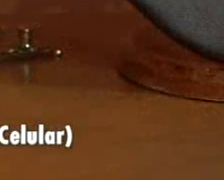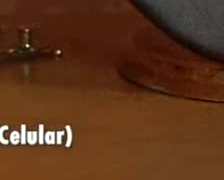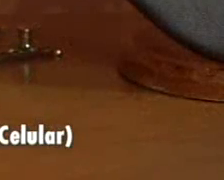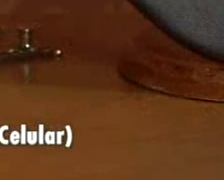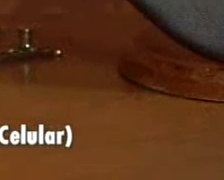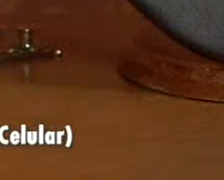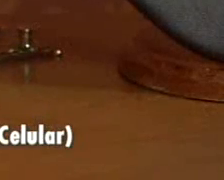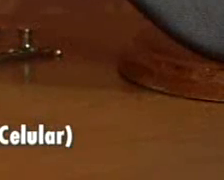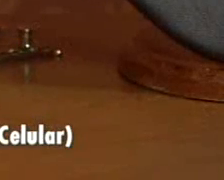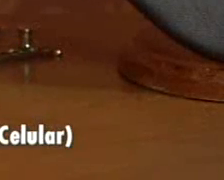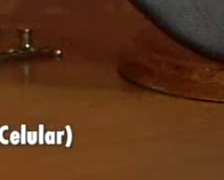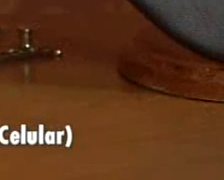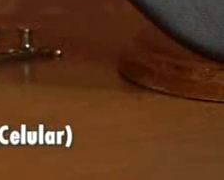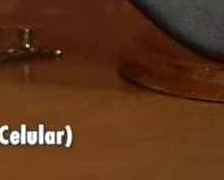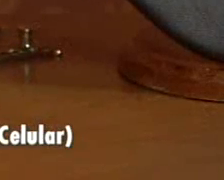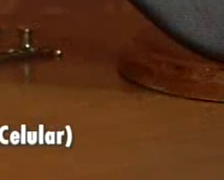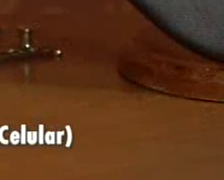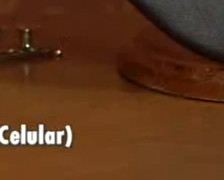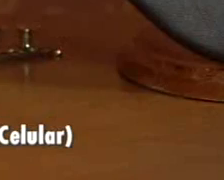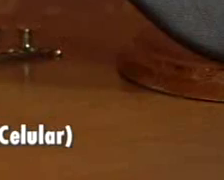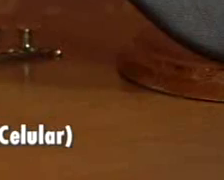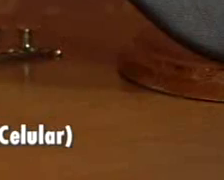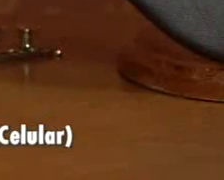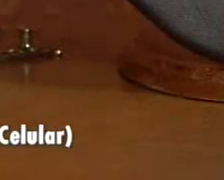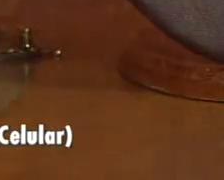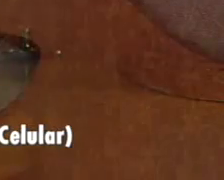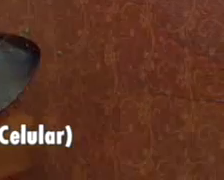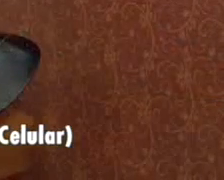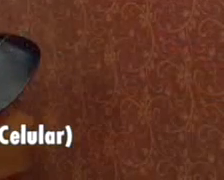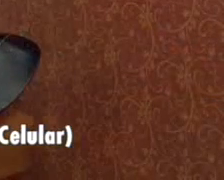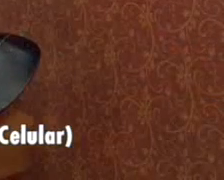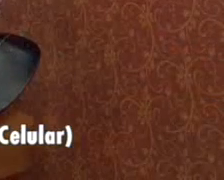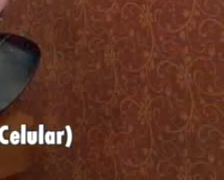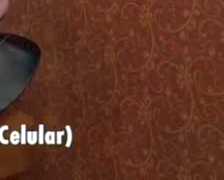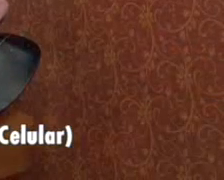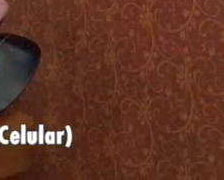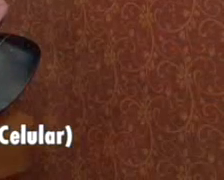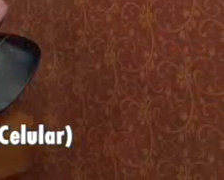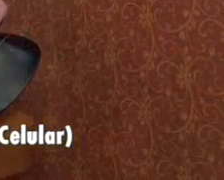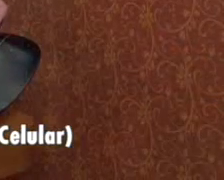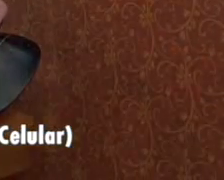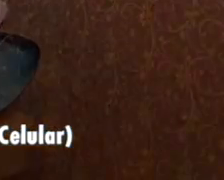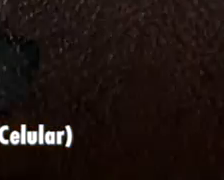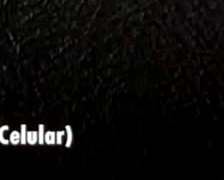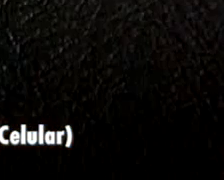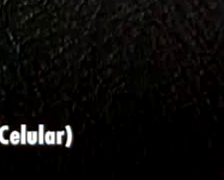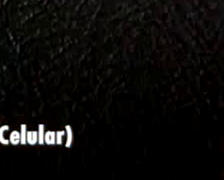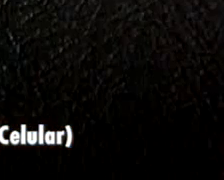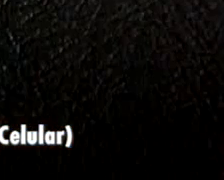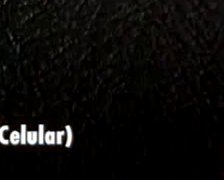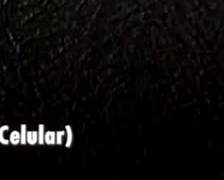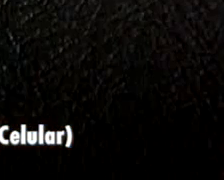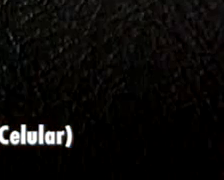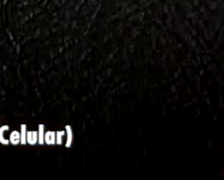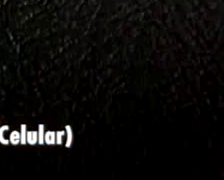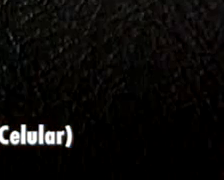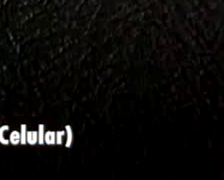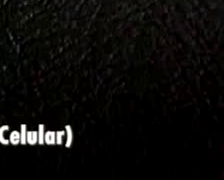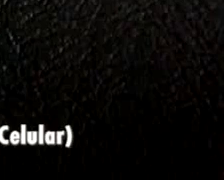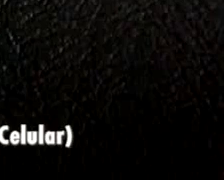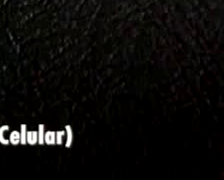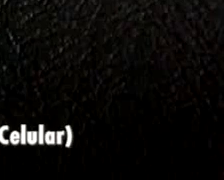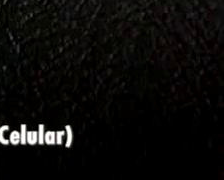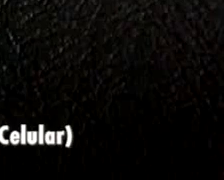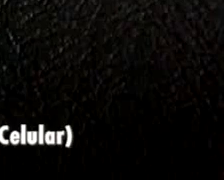dos arcanjos São Gabriel e São Rafael. Para as 100 primeiras ligações, tem o medalhão dos arcanjos folhado a ouro. Não